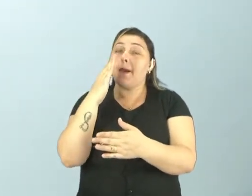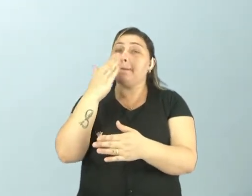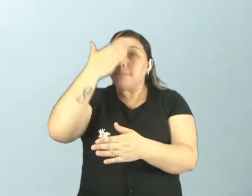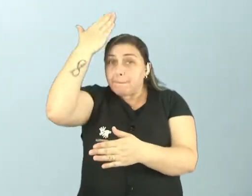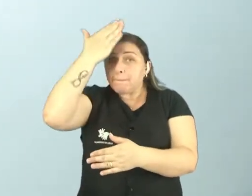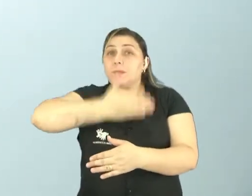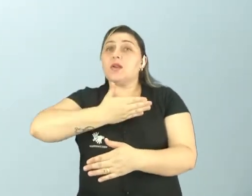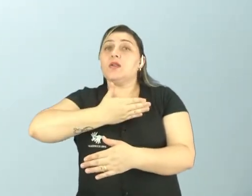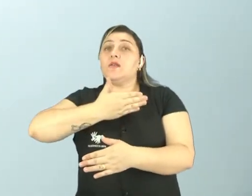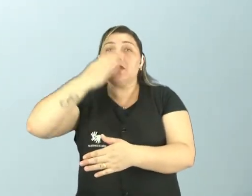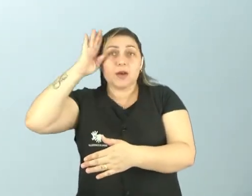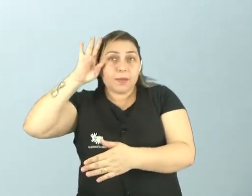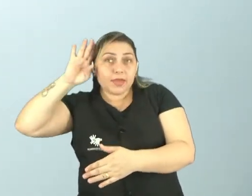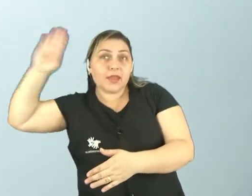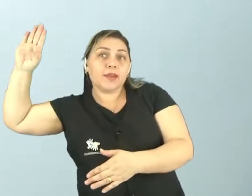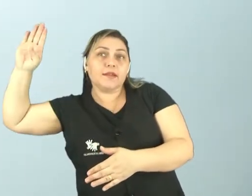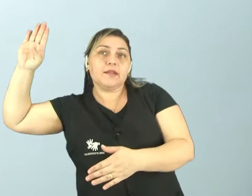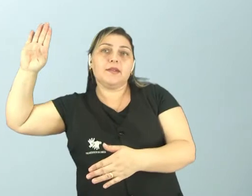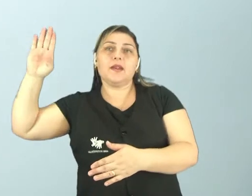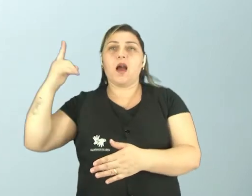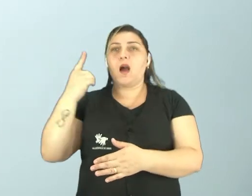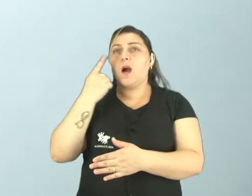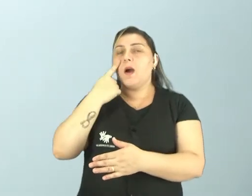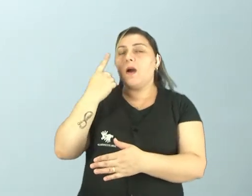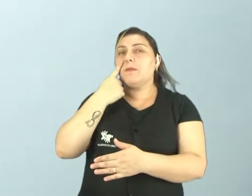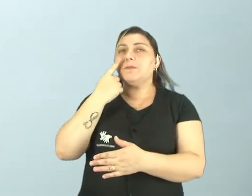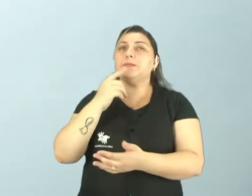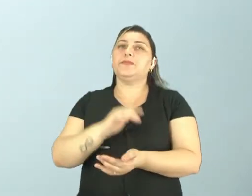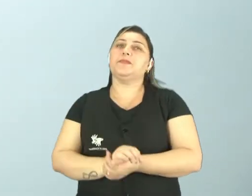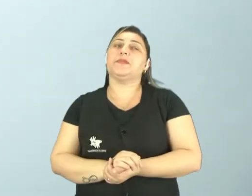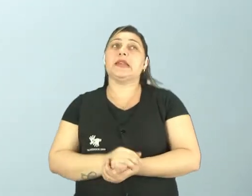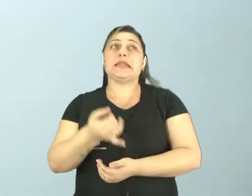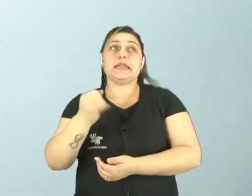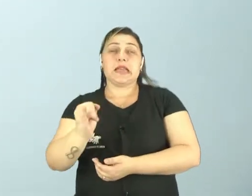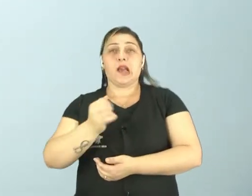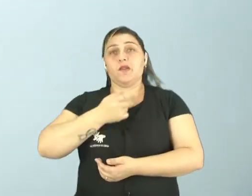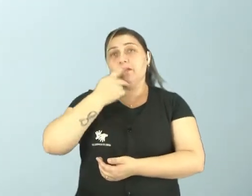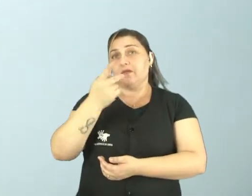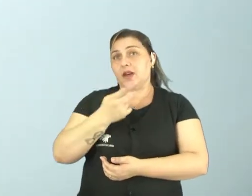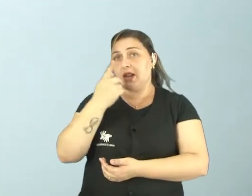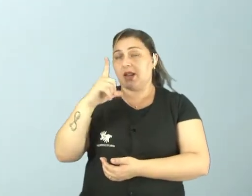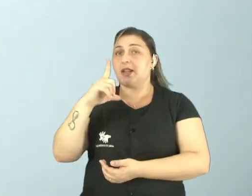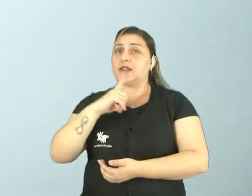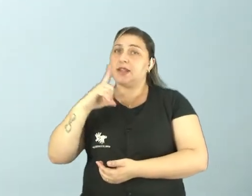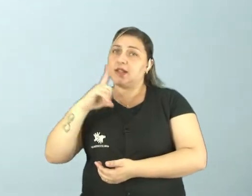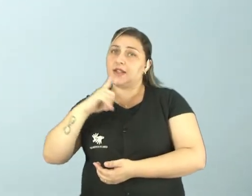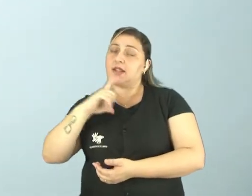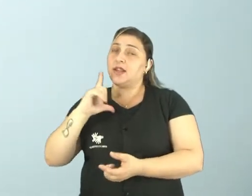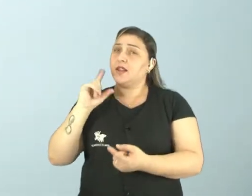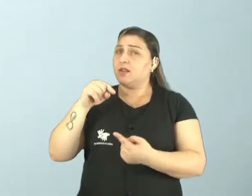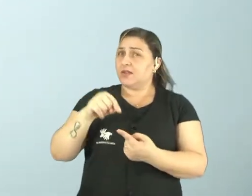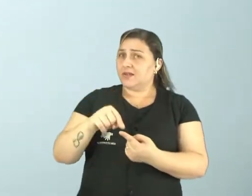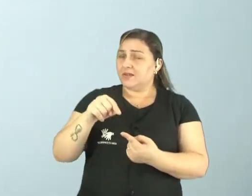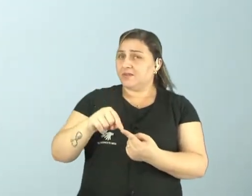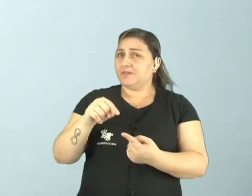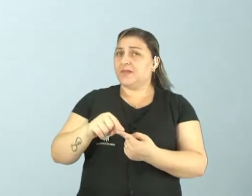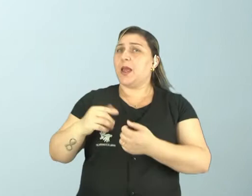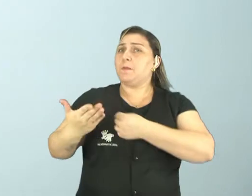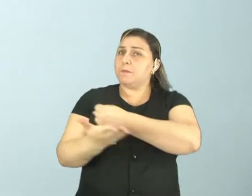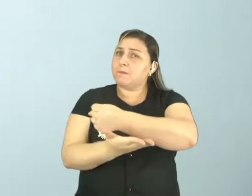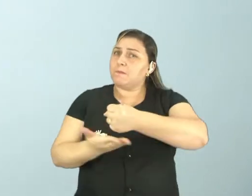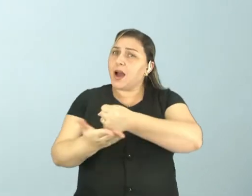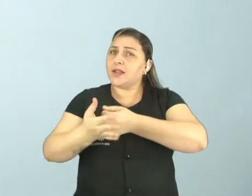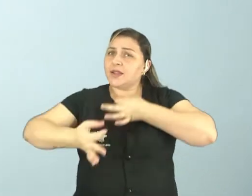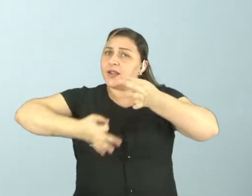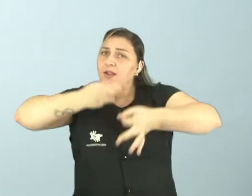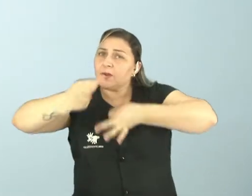provar uma tese, né? Olha que interessante. Então, se o que eu falo tem fundamento, se o que eu falo tem